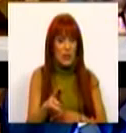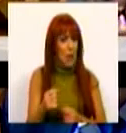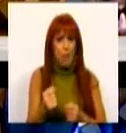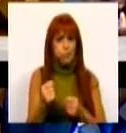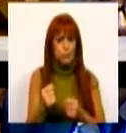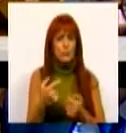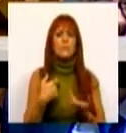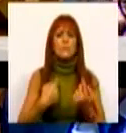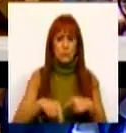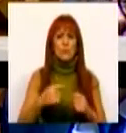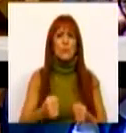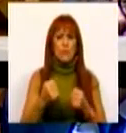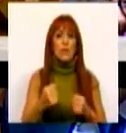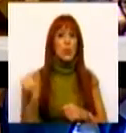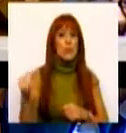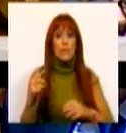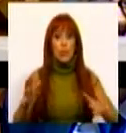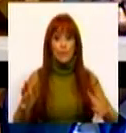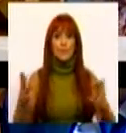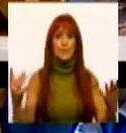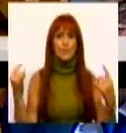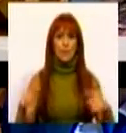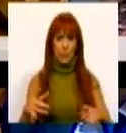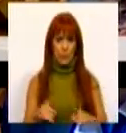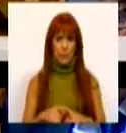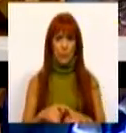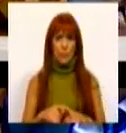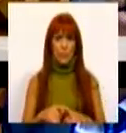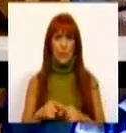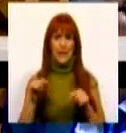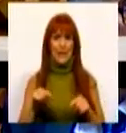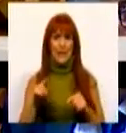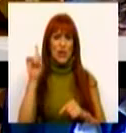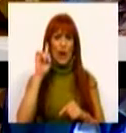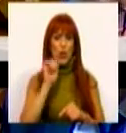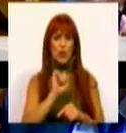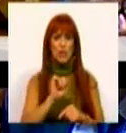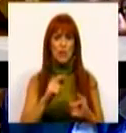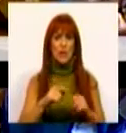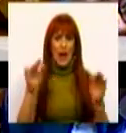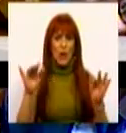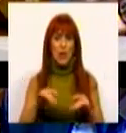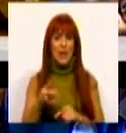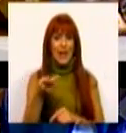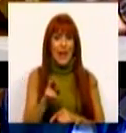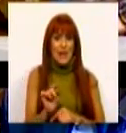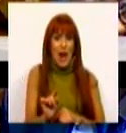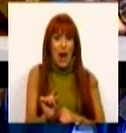conseguiu. Nós conseguimos, pelo menos, de que esses valores, a redução dessa